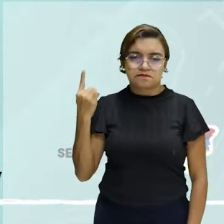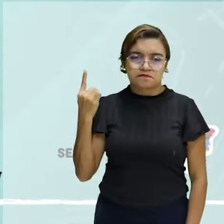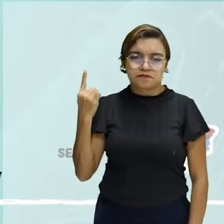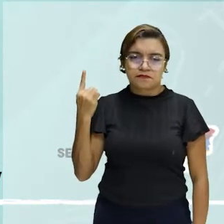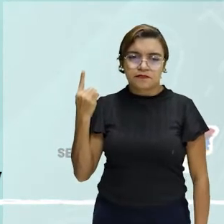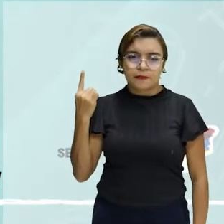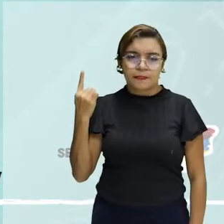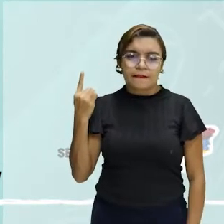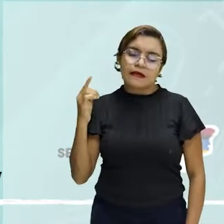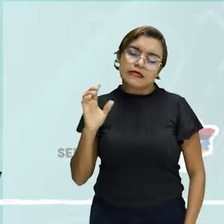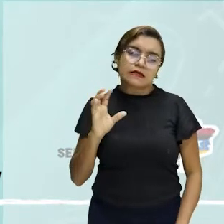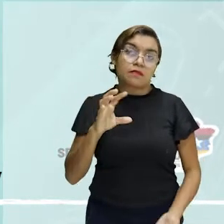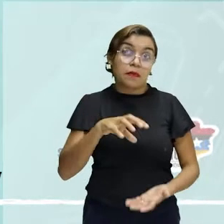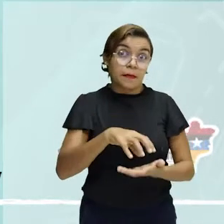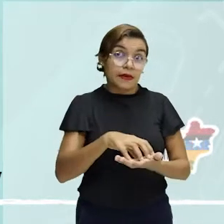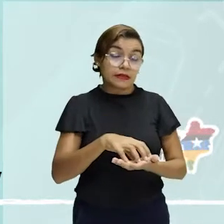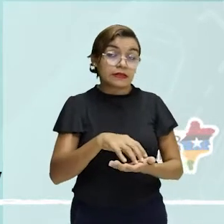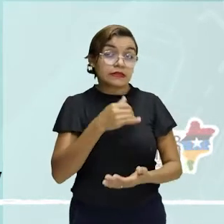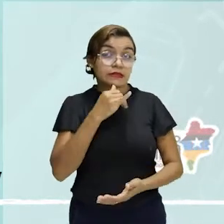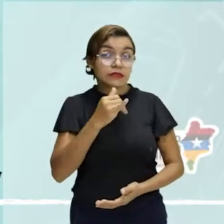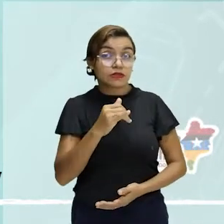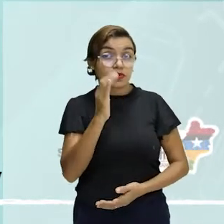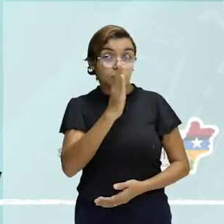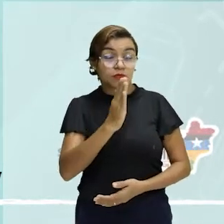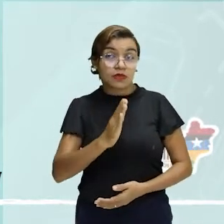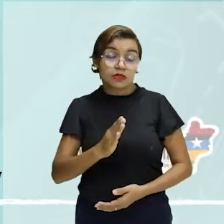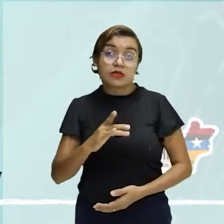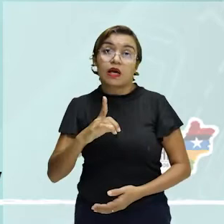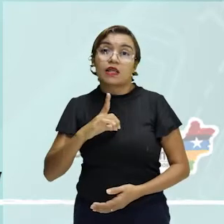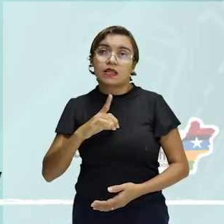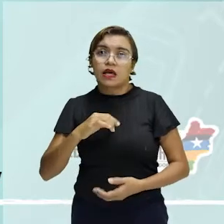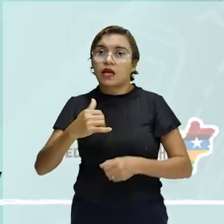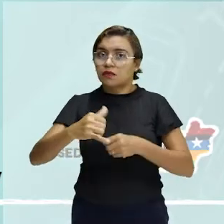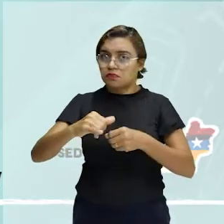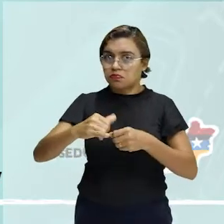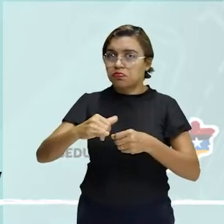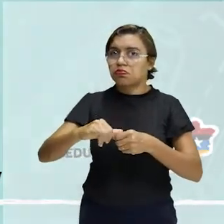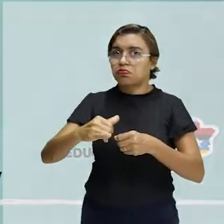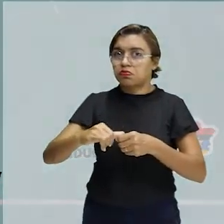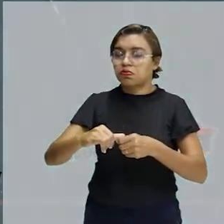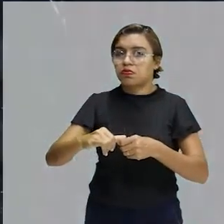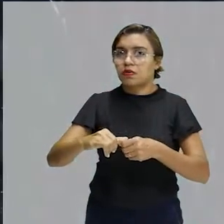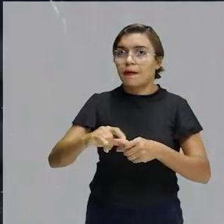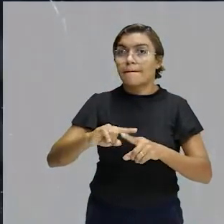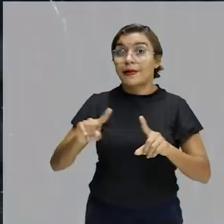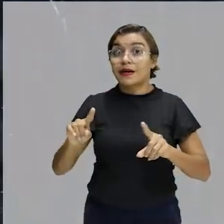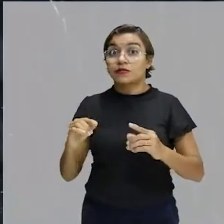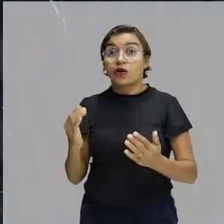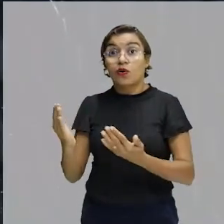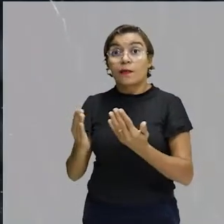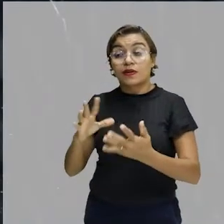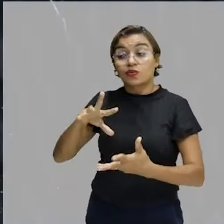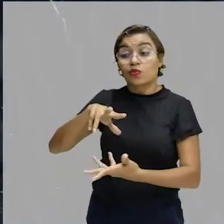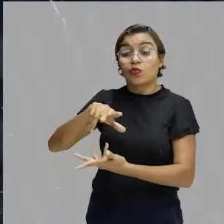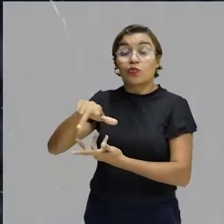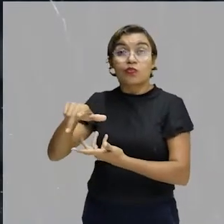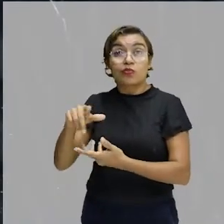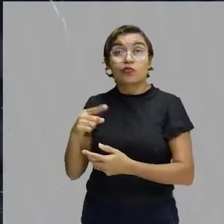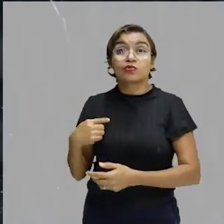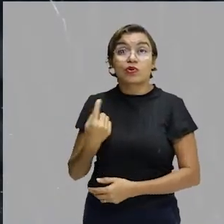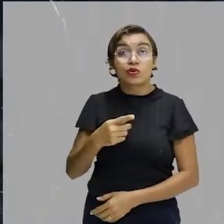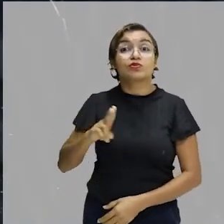grande quantidade de utilização do petróleo, do combustível fóssil, mas em comparação ao mundo, nós utilizamos uma